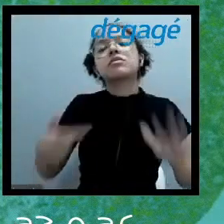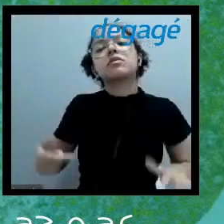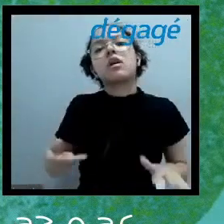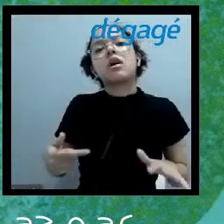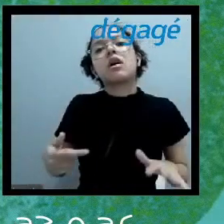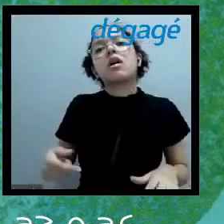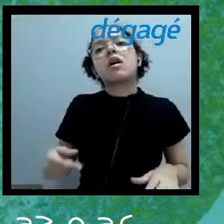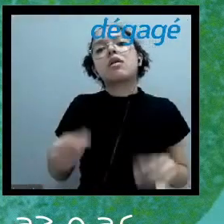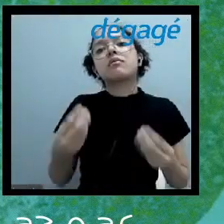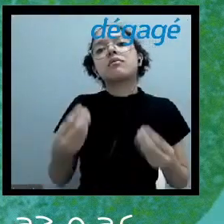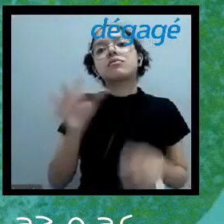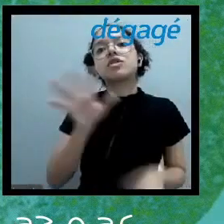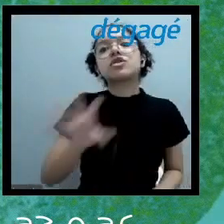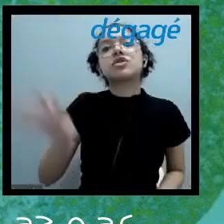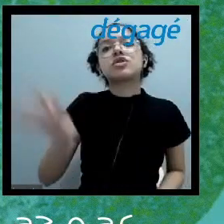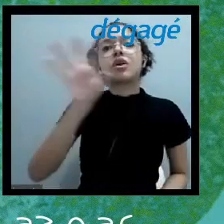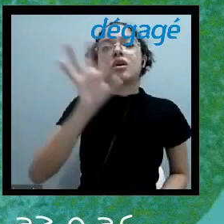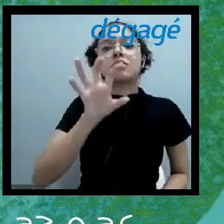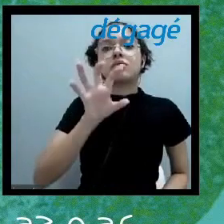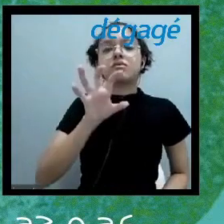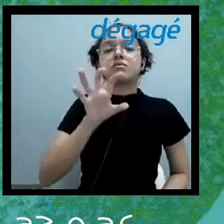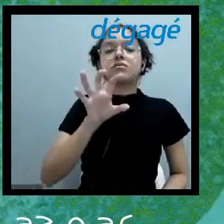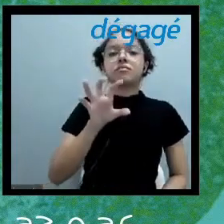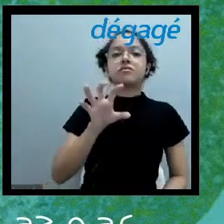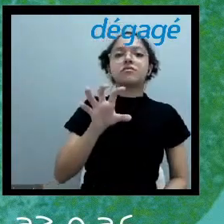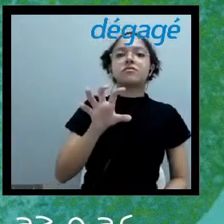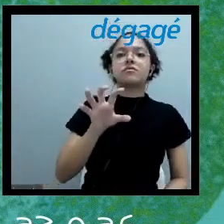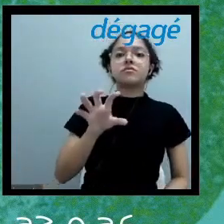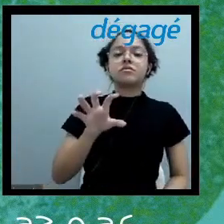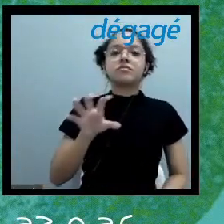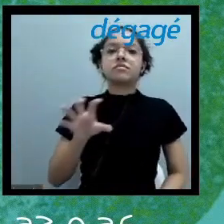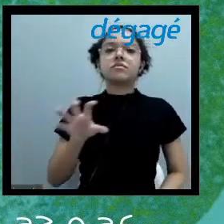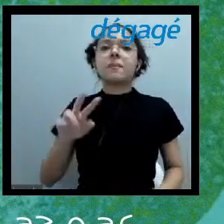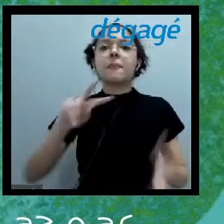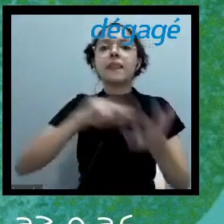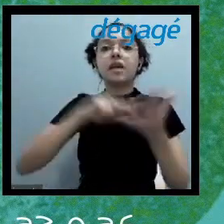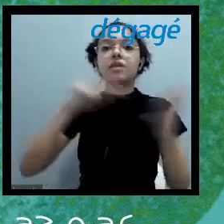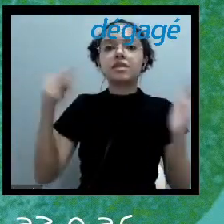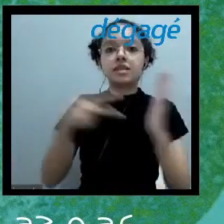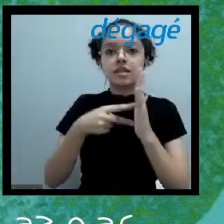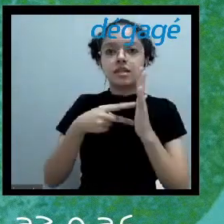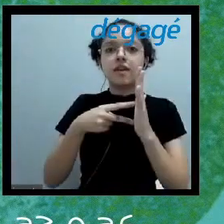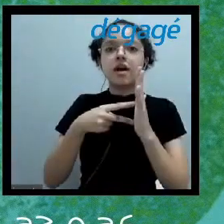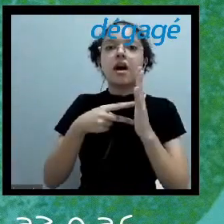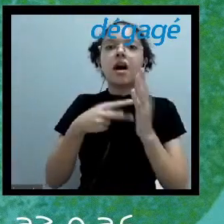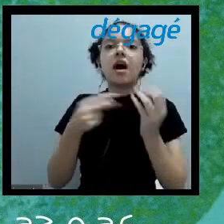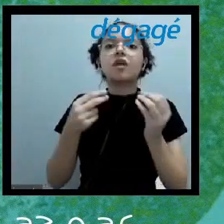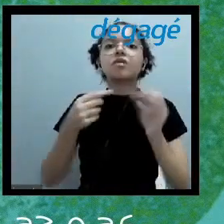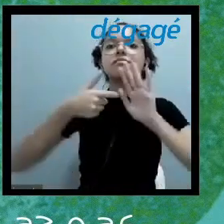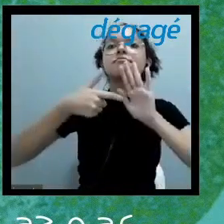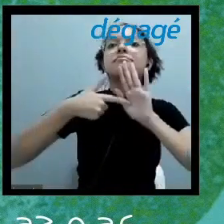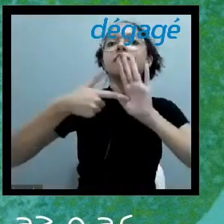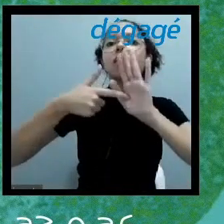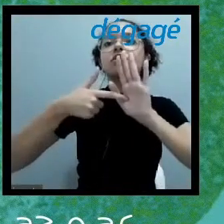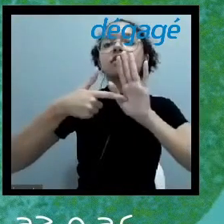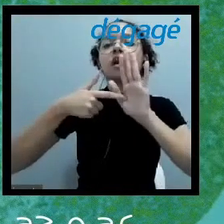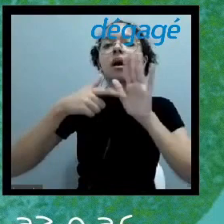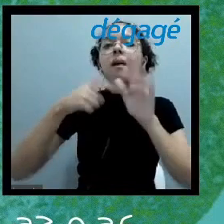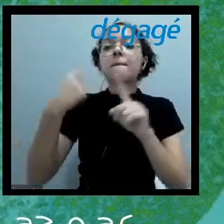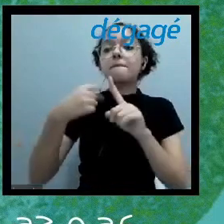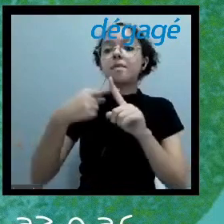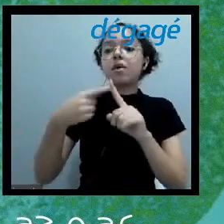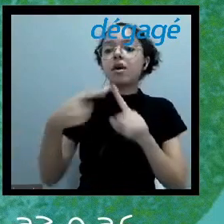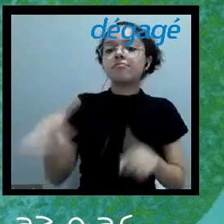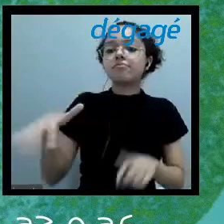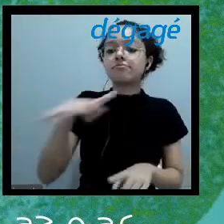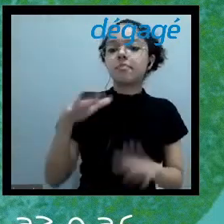mas quando você tem uma definição tão reveladora como essa, né? E só foi possível de acordo com